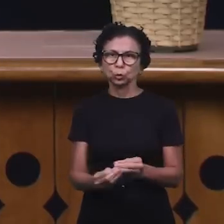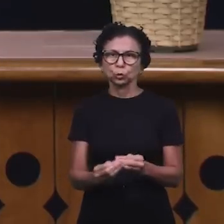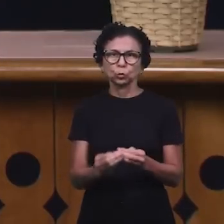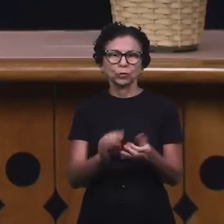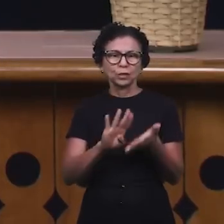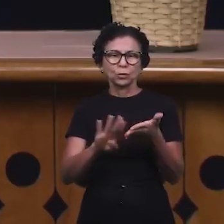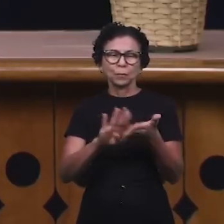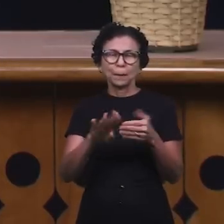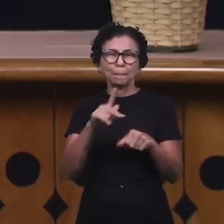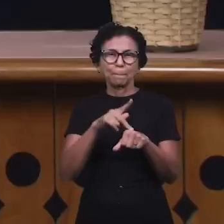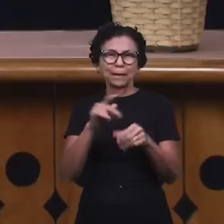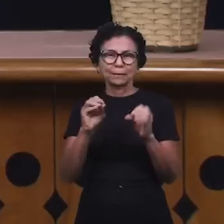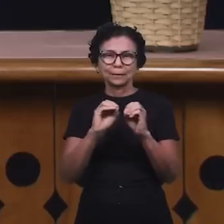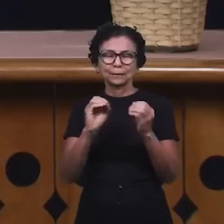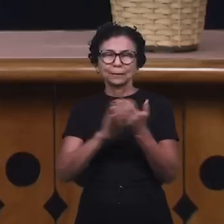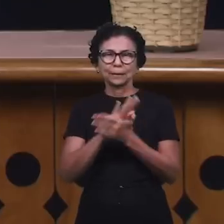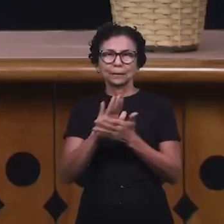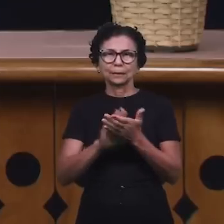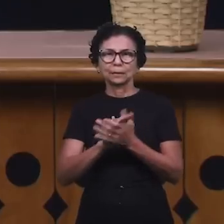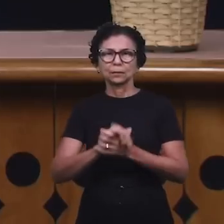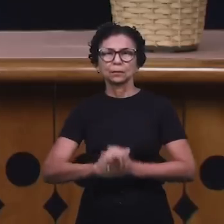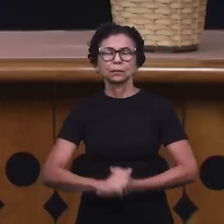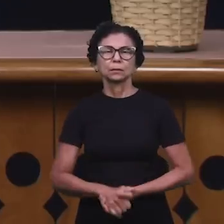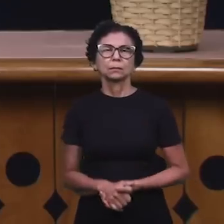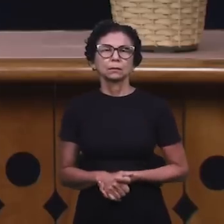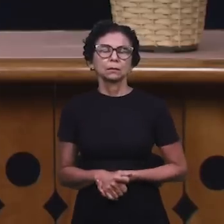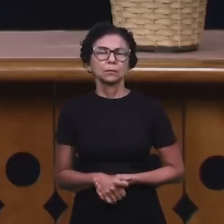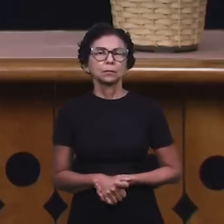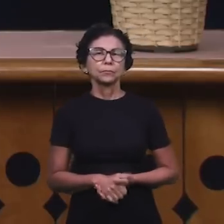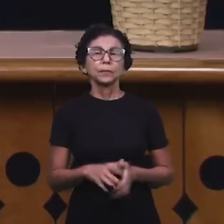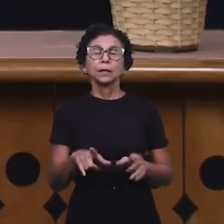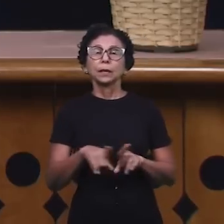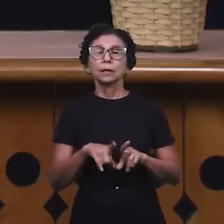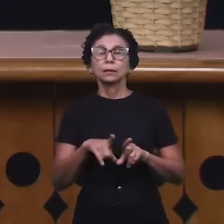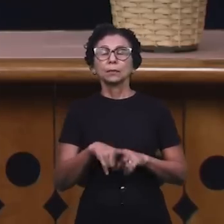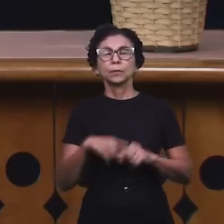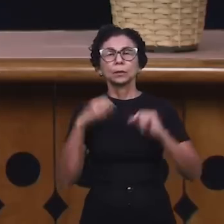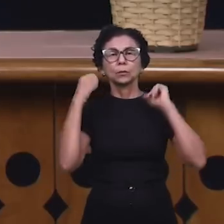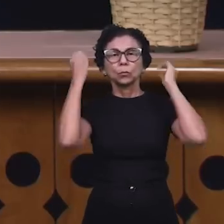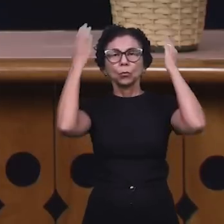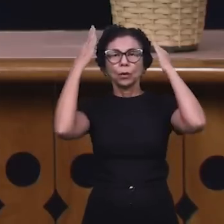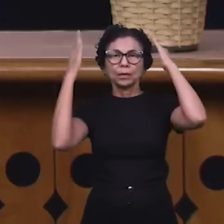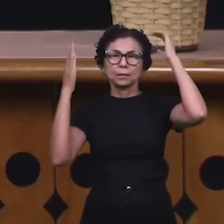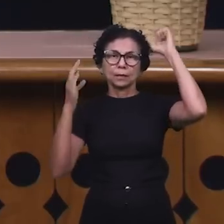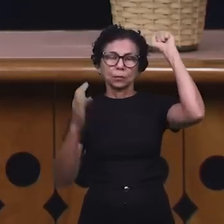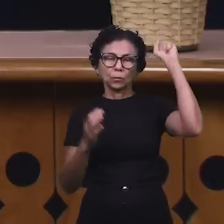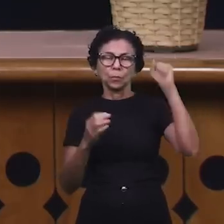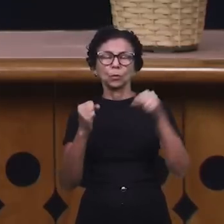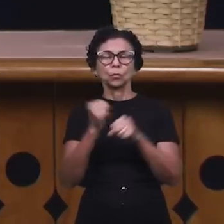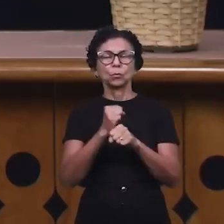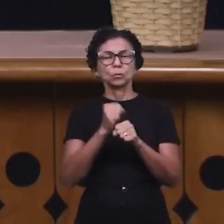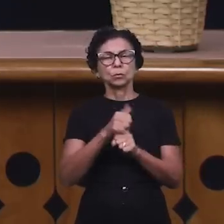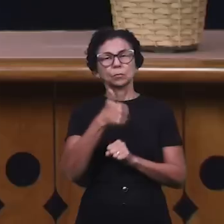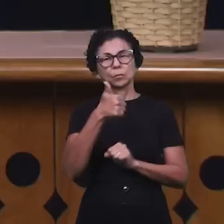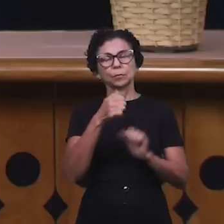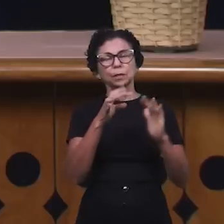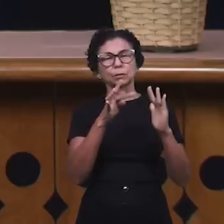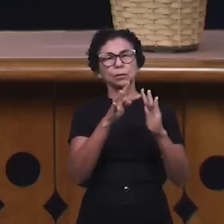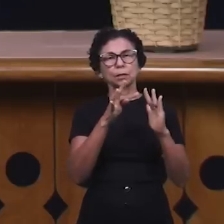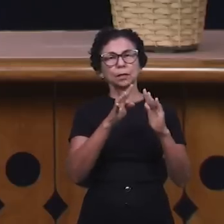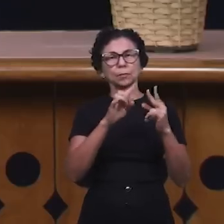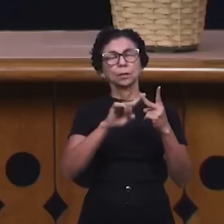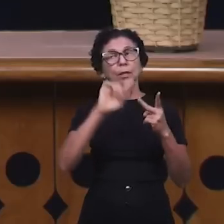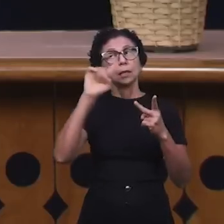Aqui tem o primeiro templo foi de Salomão. Salomão edificou o primeiro templo. O segundo foi depois da volta do cativeiro babilônico, edificado